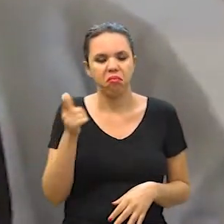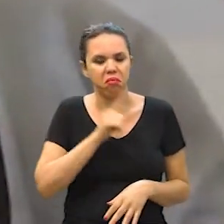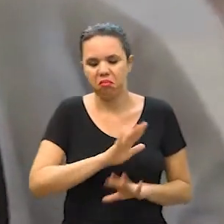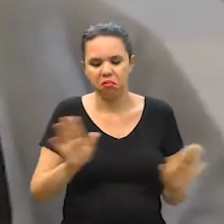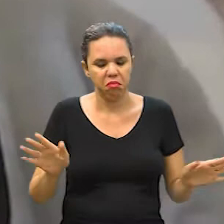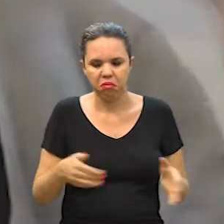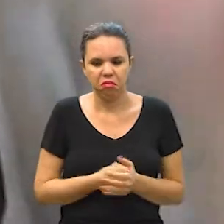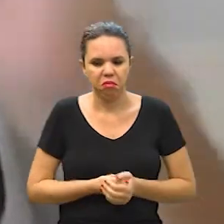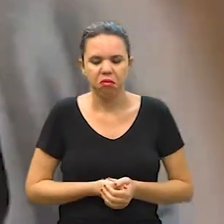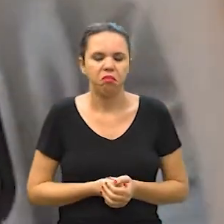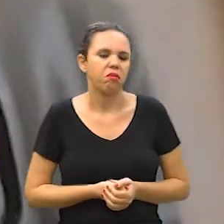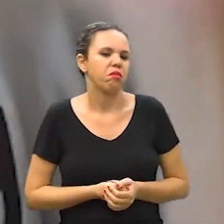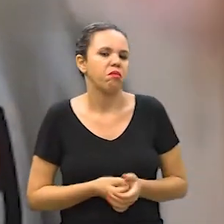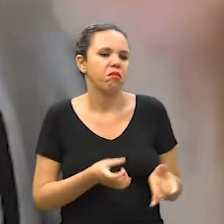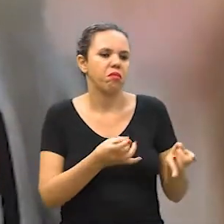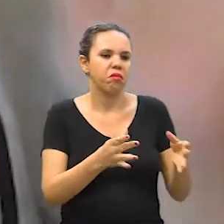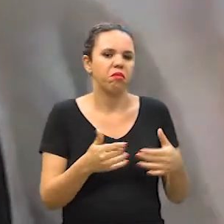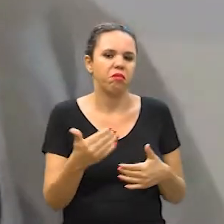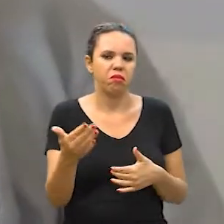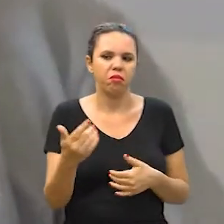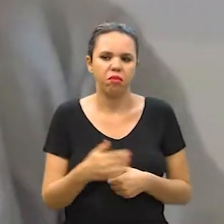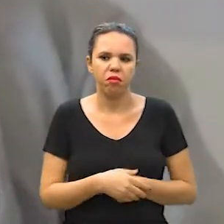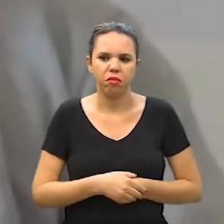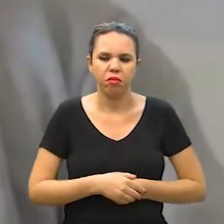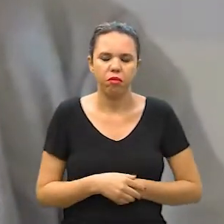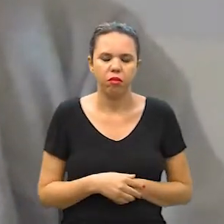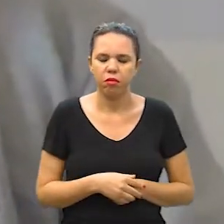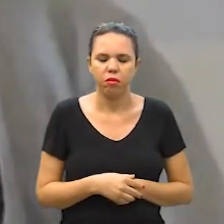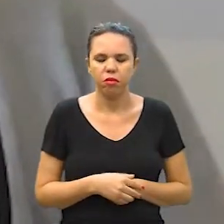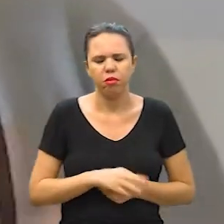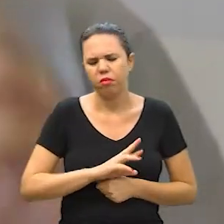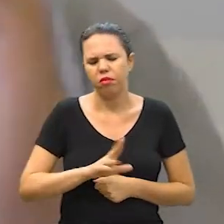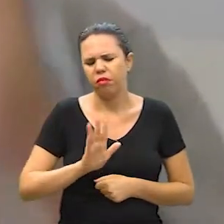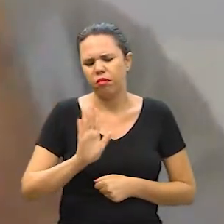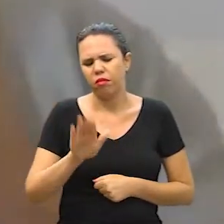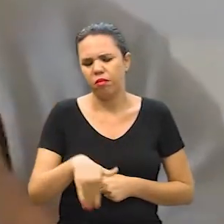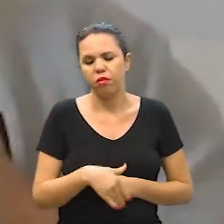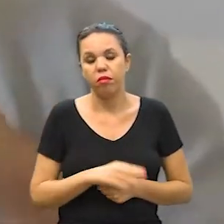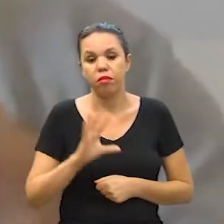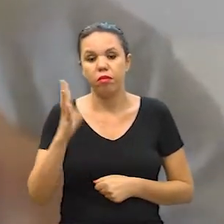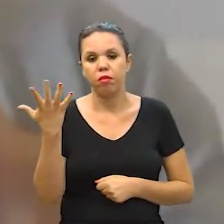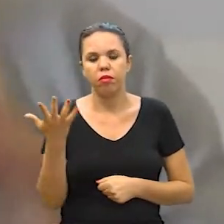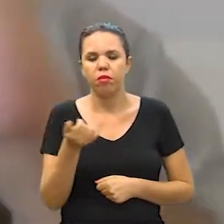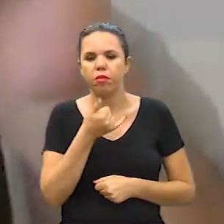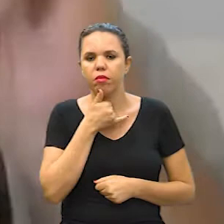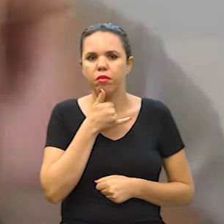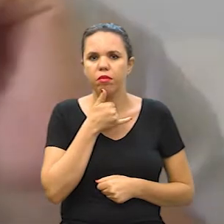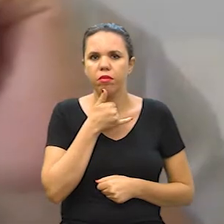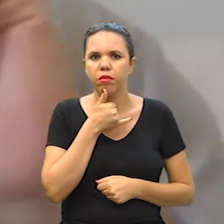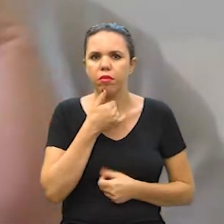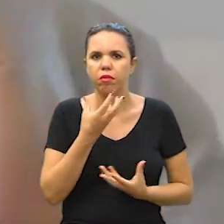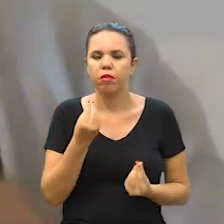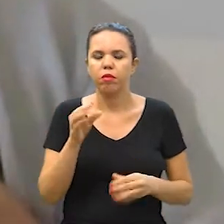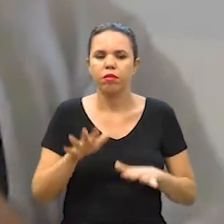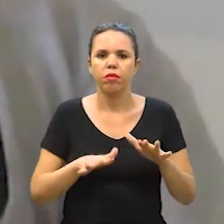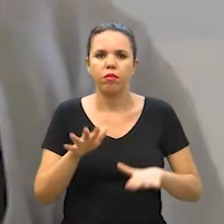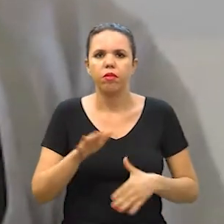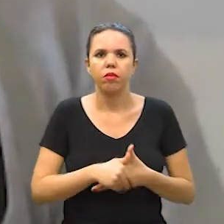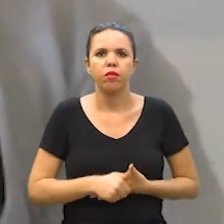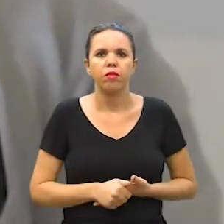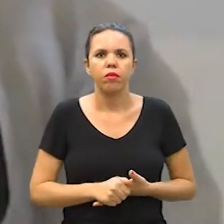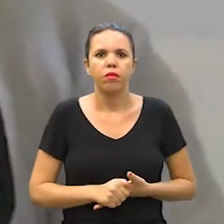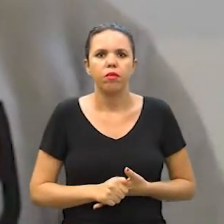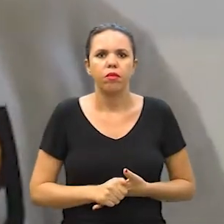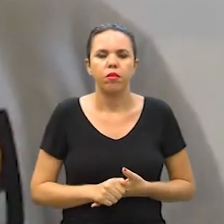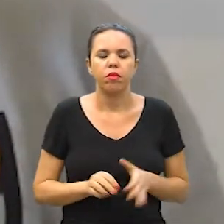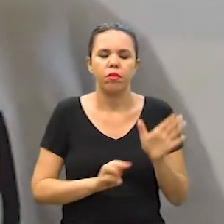consigo mais. Vou deixar para a próxima. E não é bem assim. O que ocorre, infelizmente, muitas vezes, é